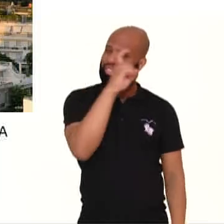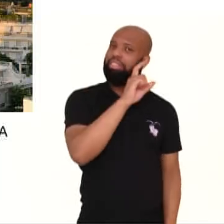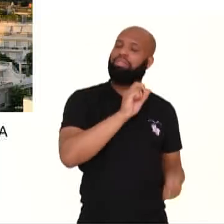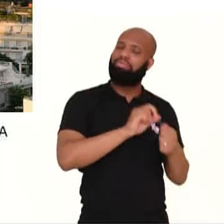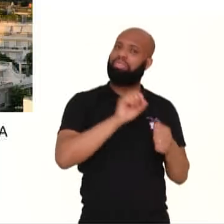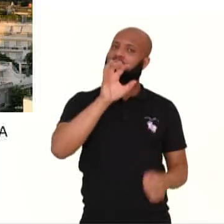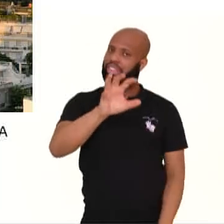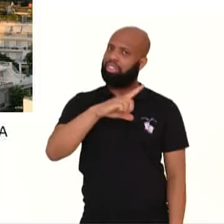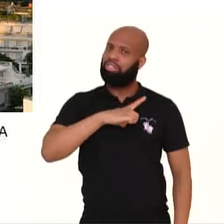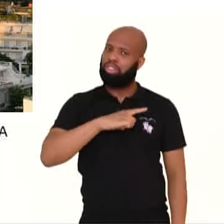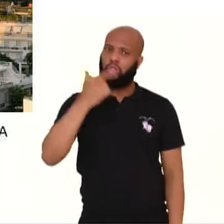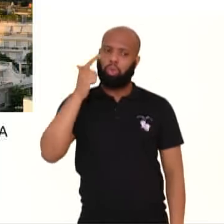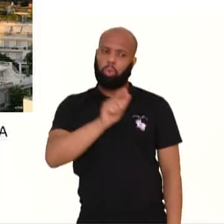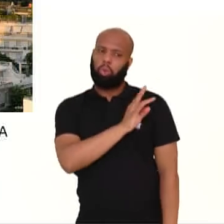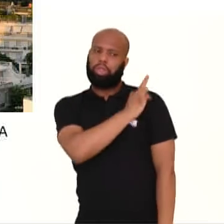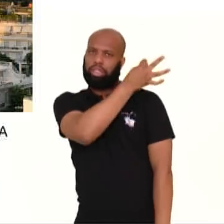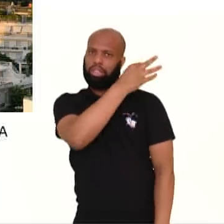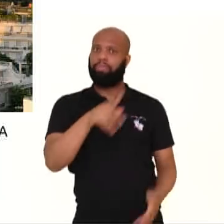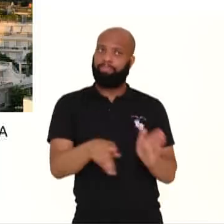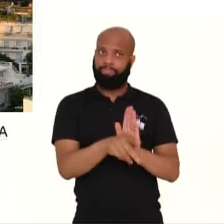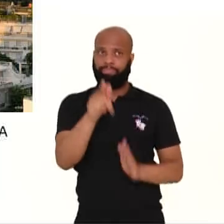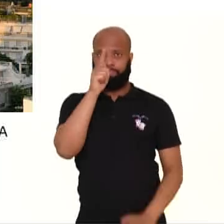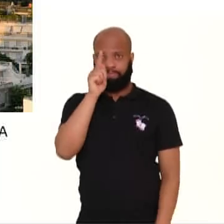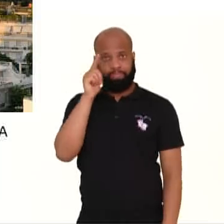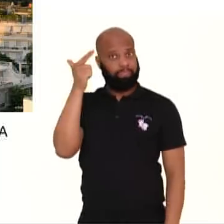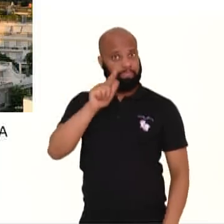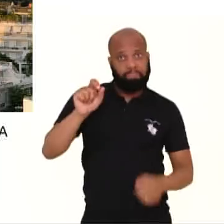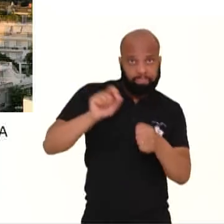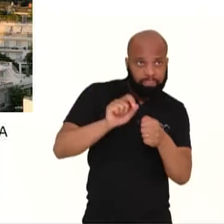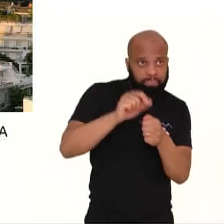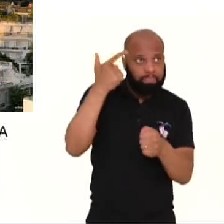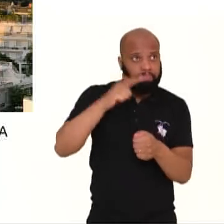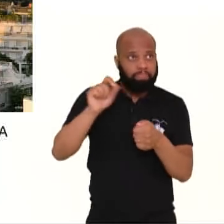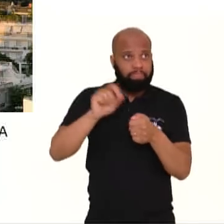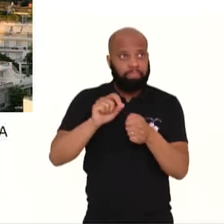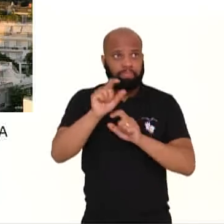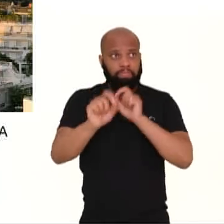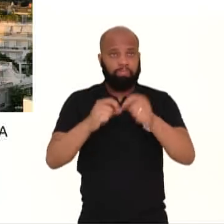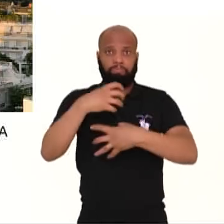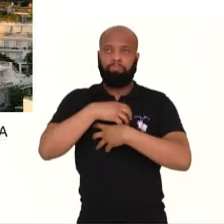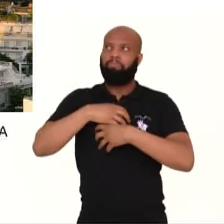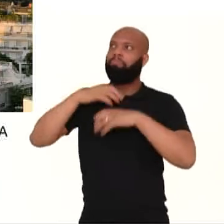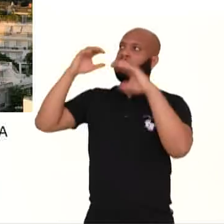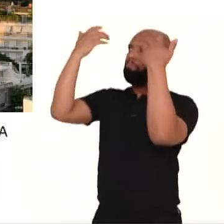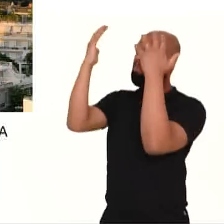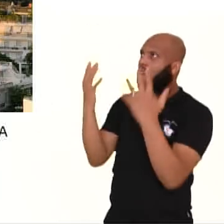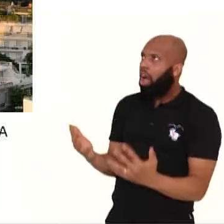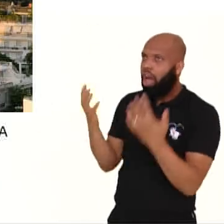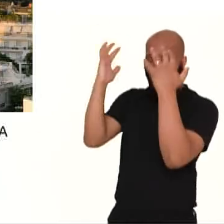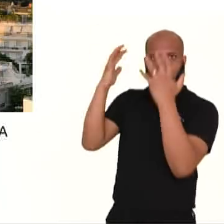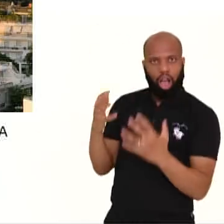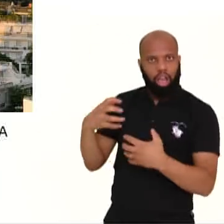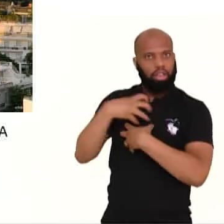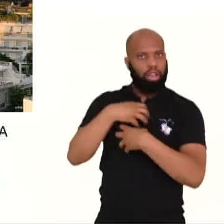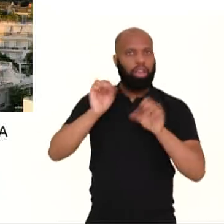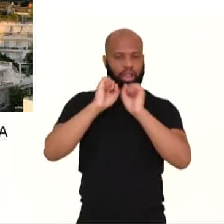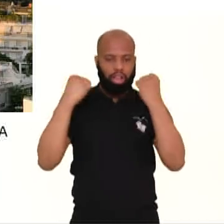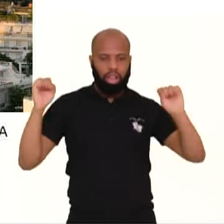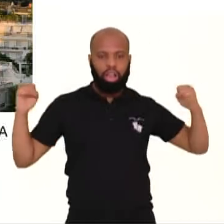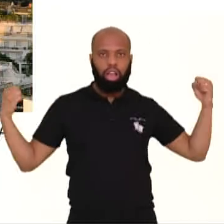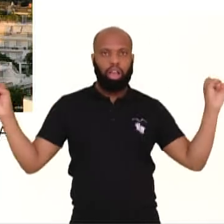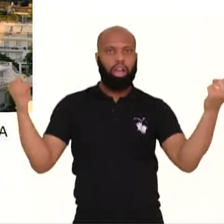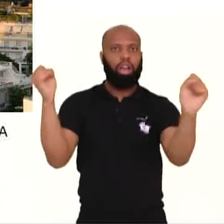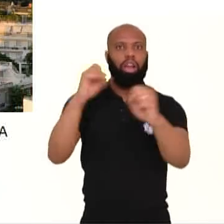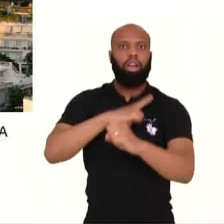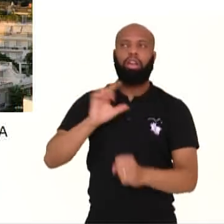que já havia alcançado o povo grego na antiguidade para levantar uma obra magnífica como o Pártenon no alto de uma região